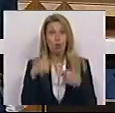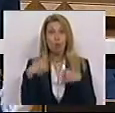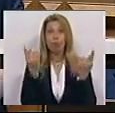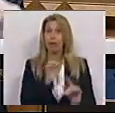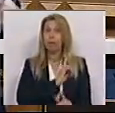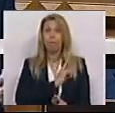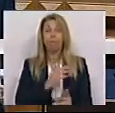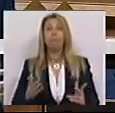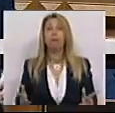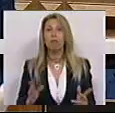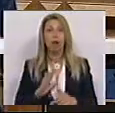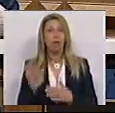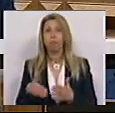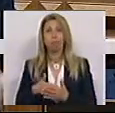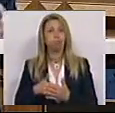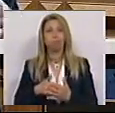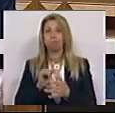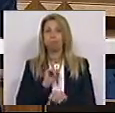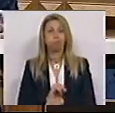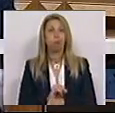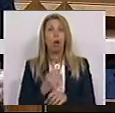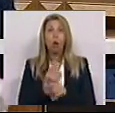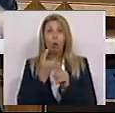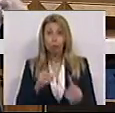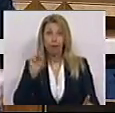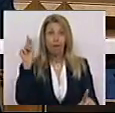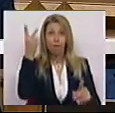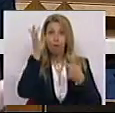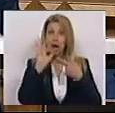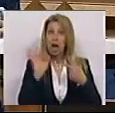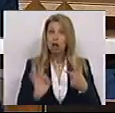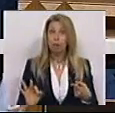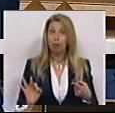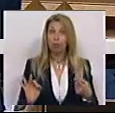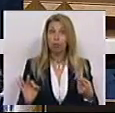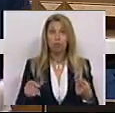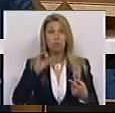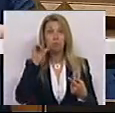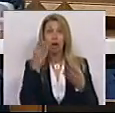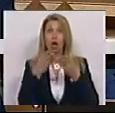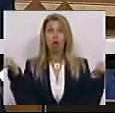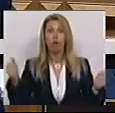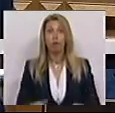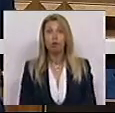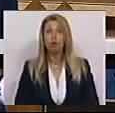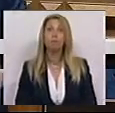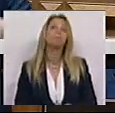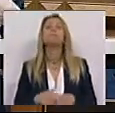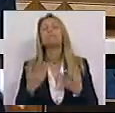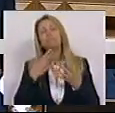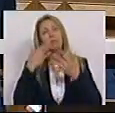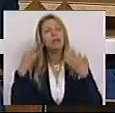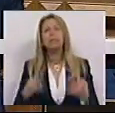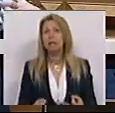e privadas bloqueadas porque estes dois aspectos não são resolvidos. Estaremos